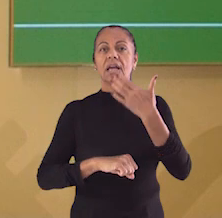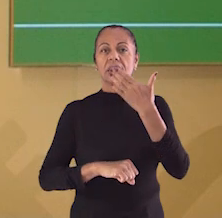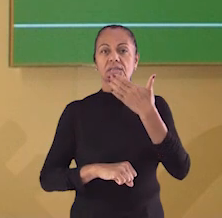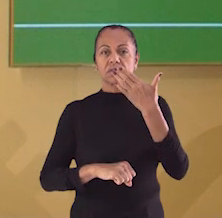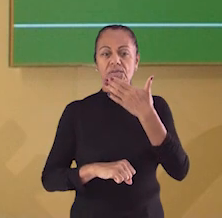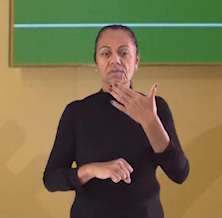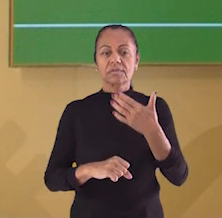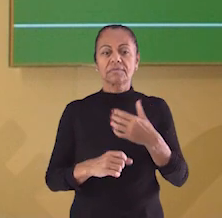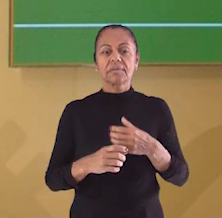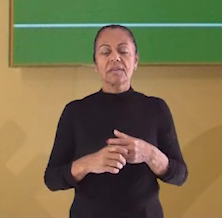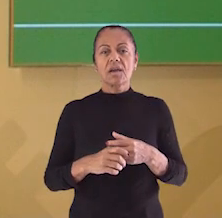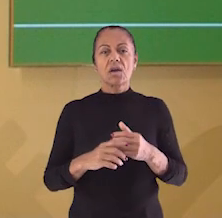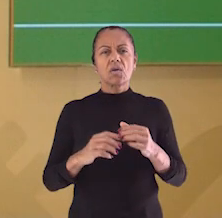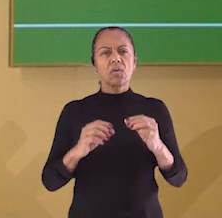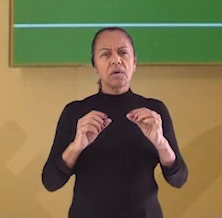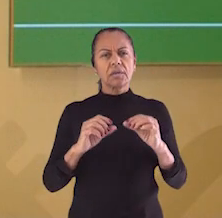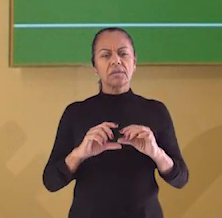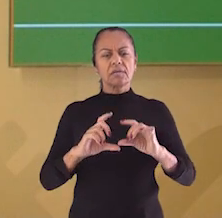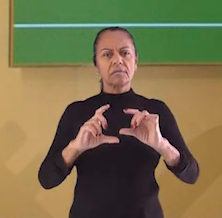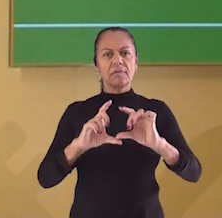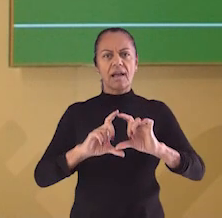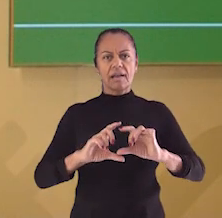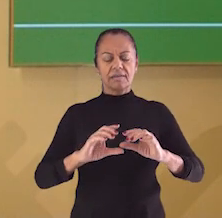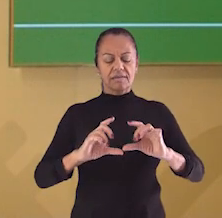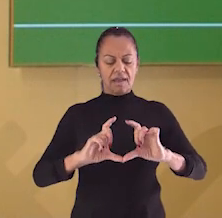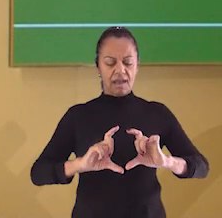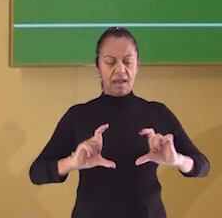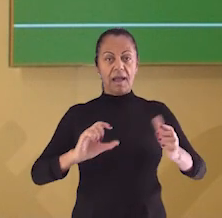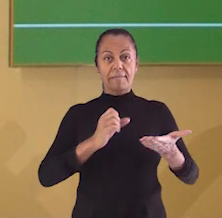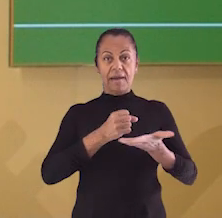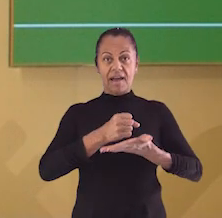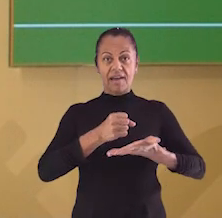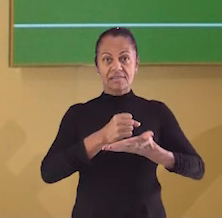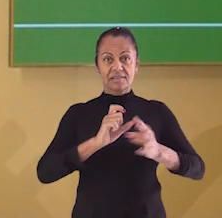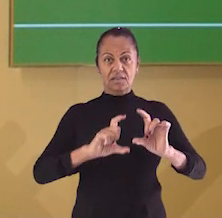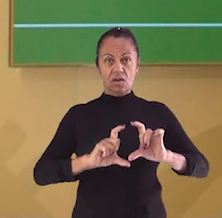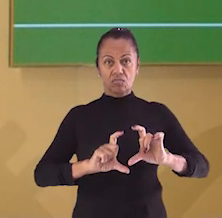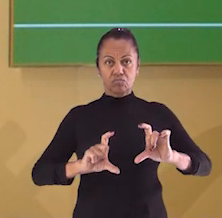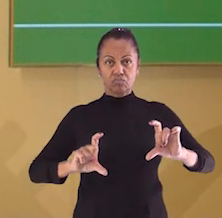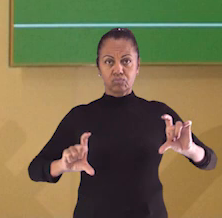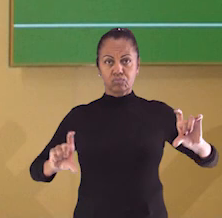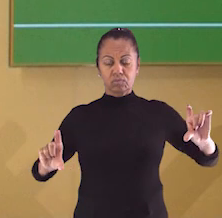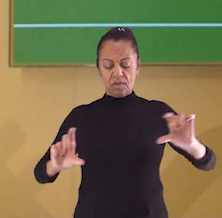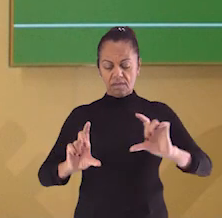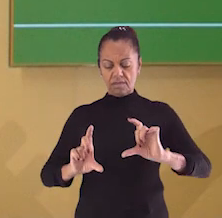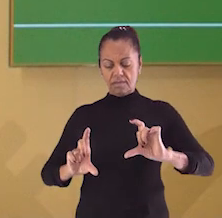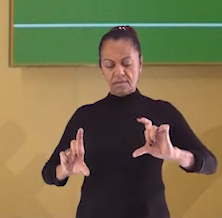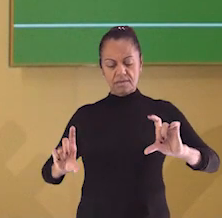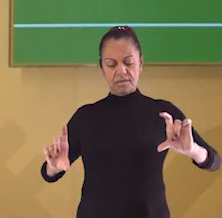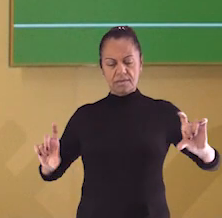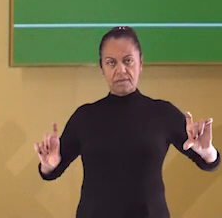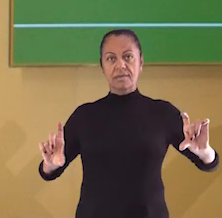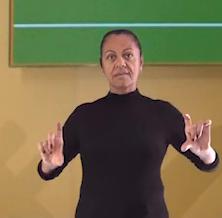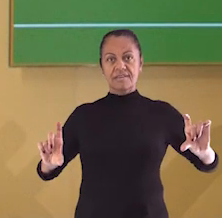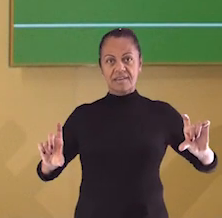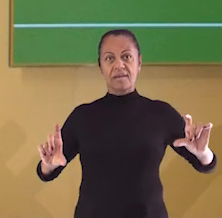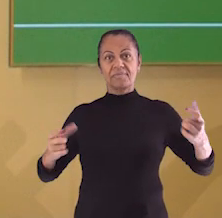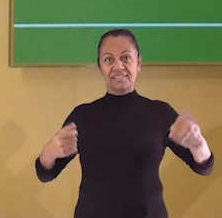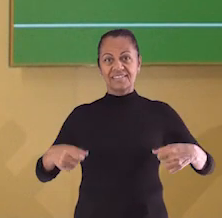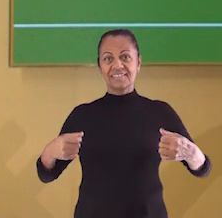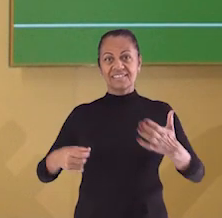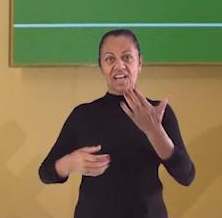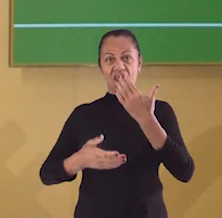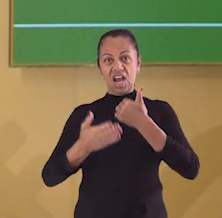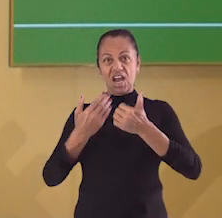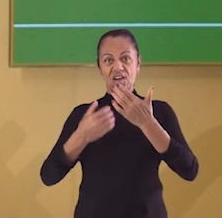açúcares. Então, quanto mais próximo da base, maior é a quantidade de alimentos que eu preciso consumir.